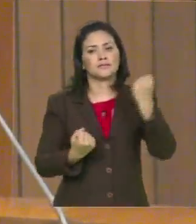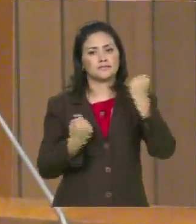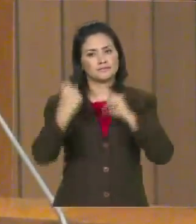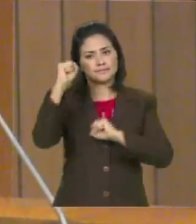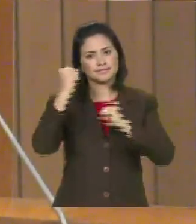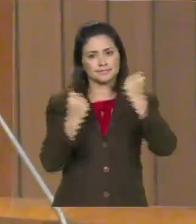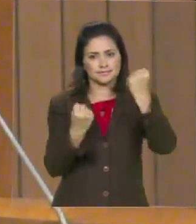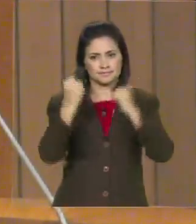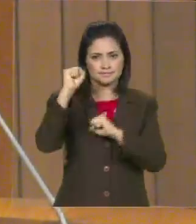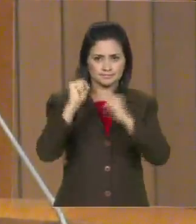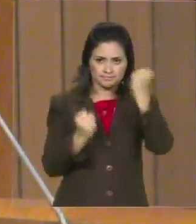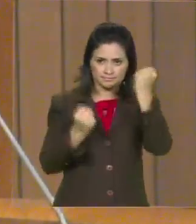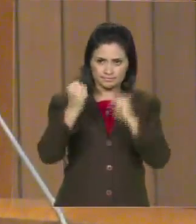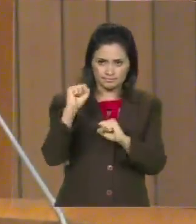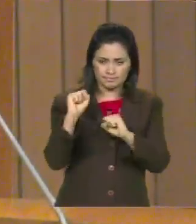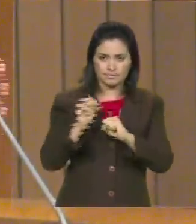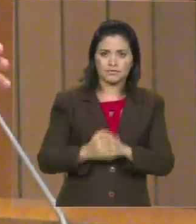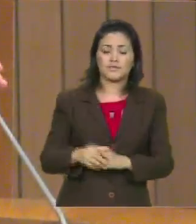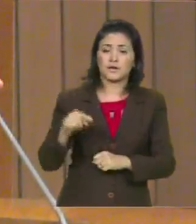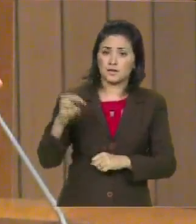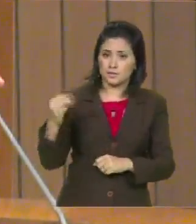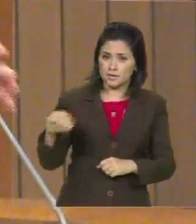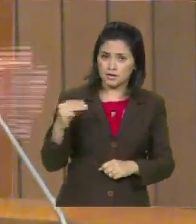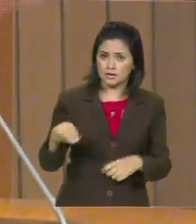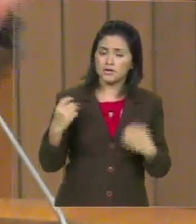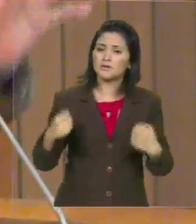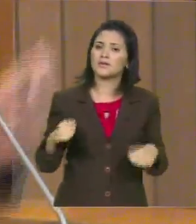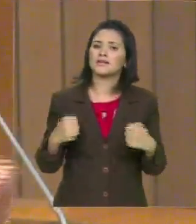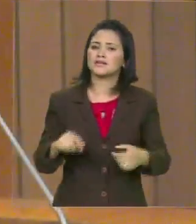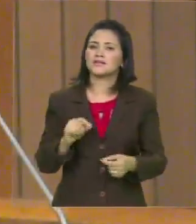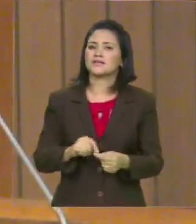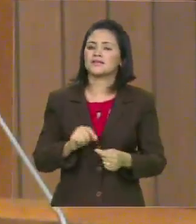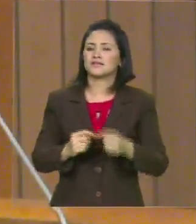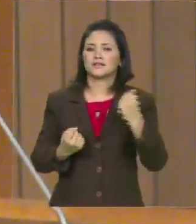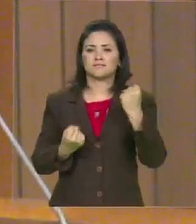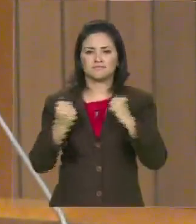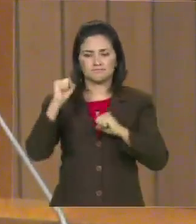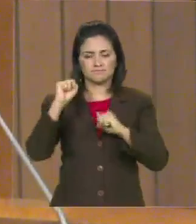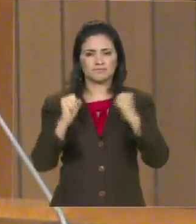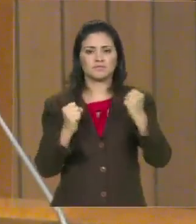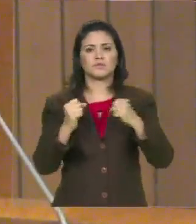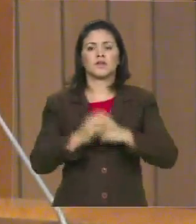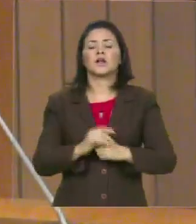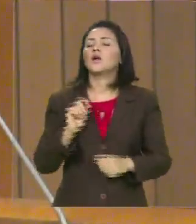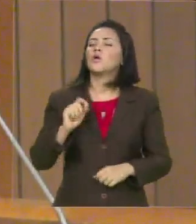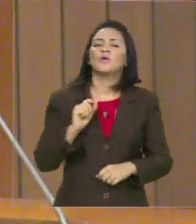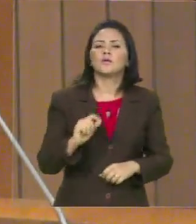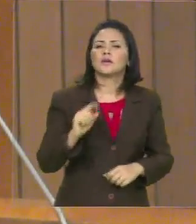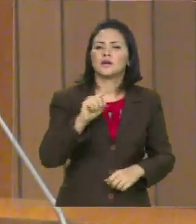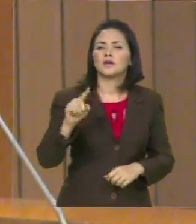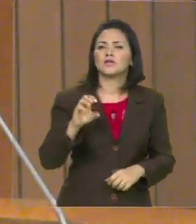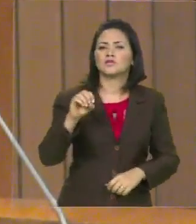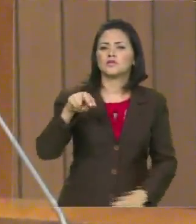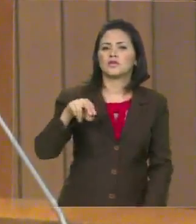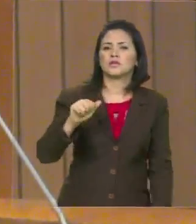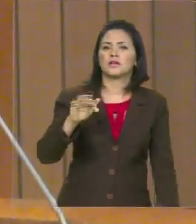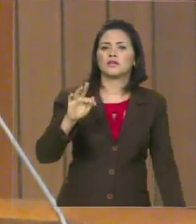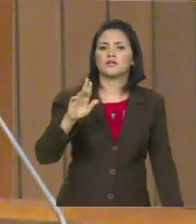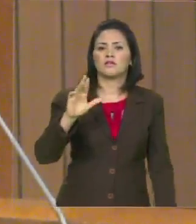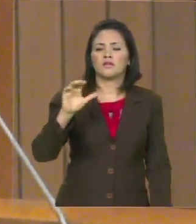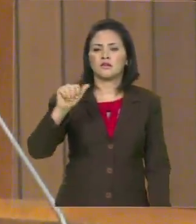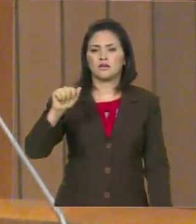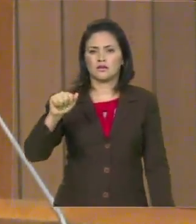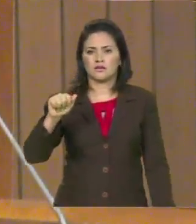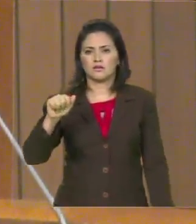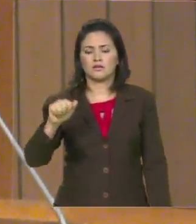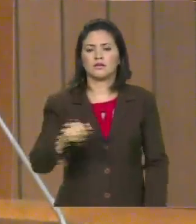criar a sua Zona Franca, e aqui eu faço referência ao que é a Zona Franca. É uma área delimitada onde entram